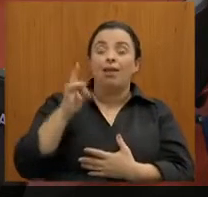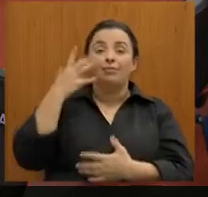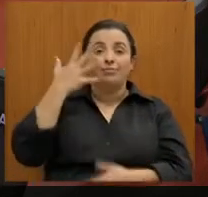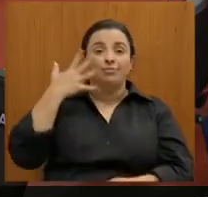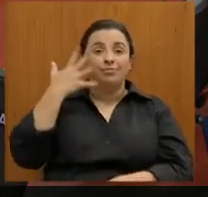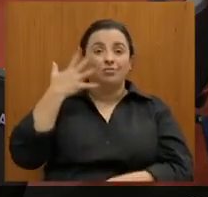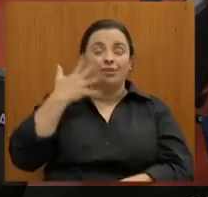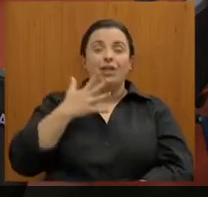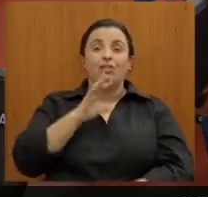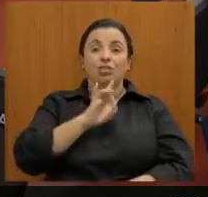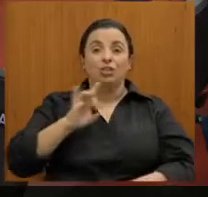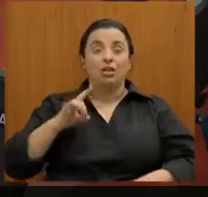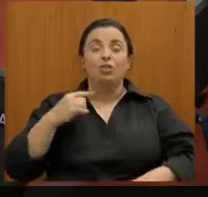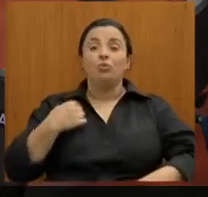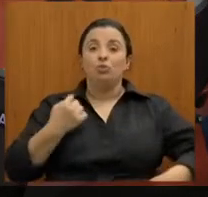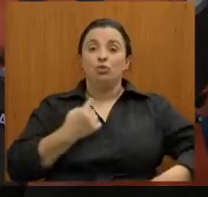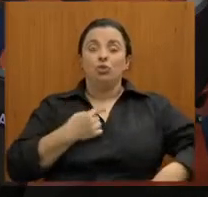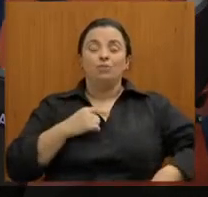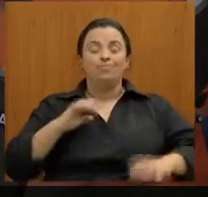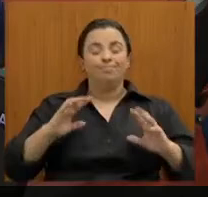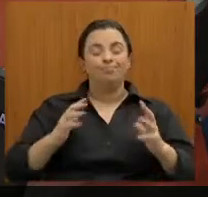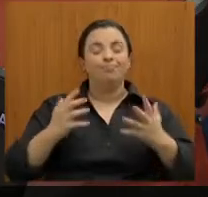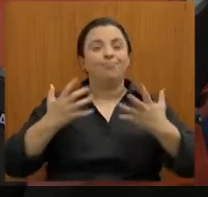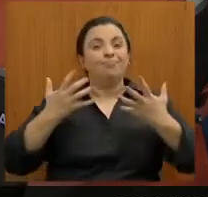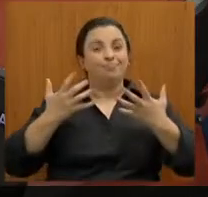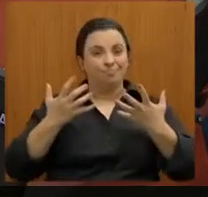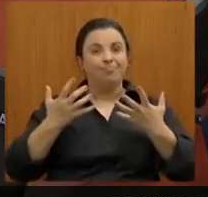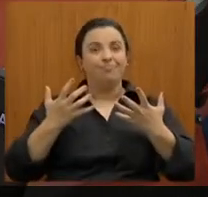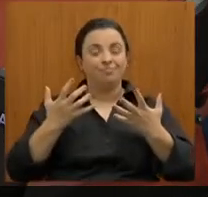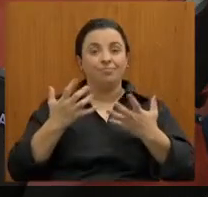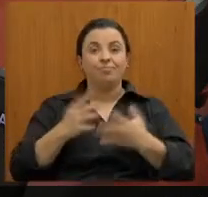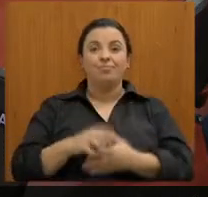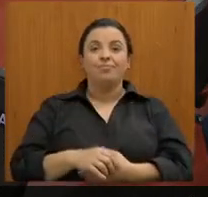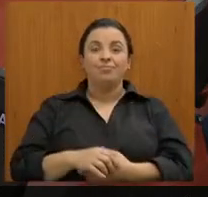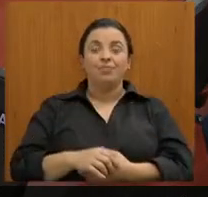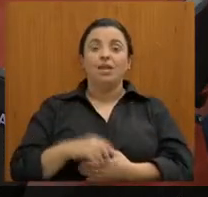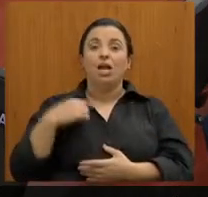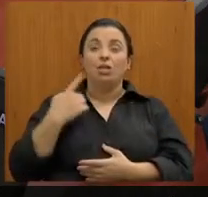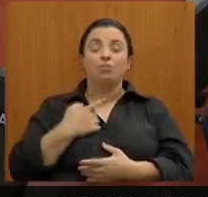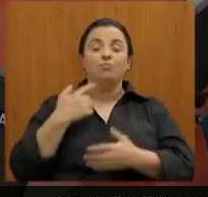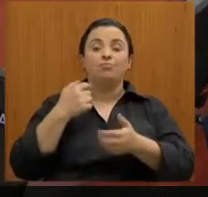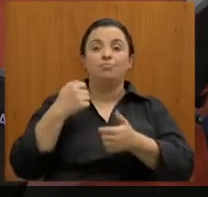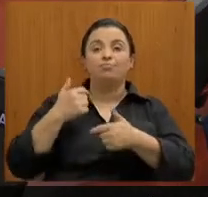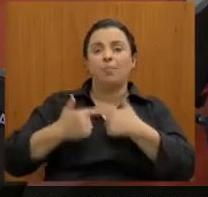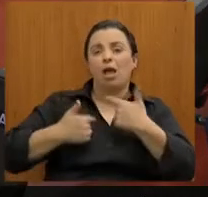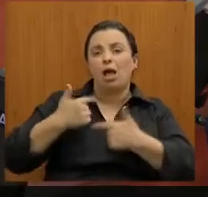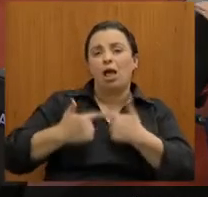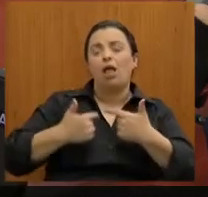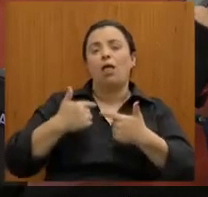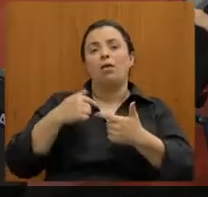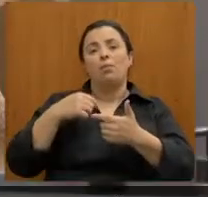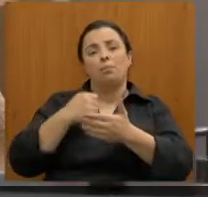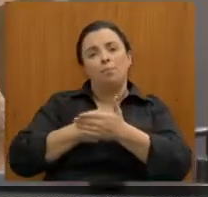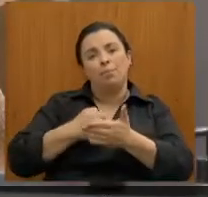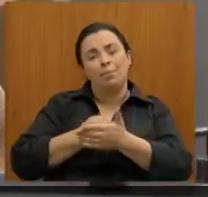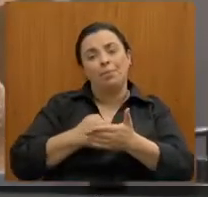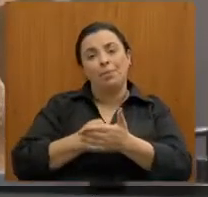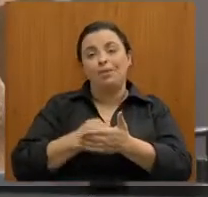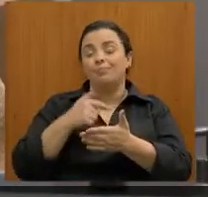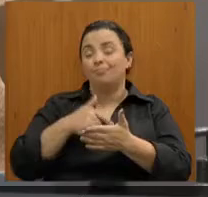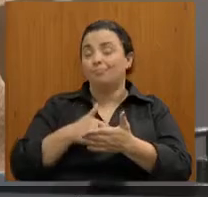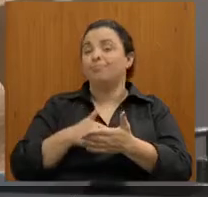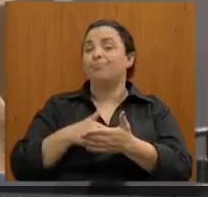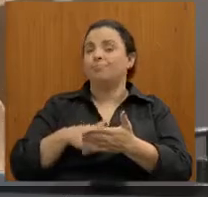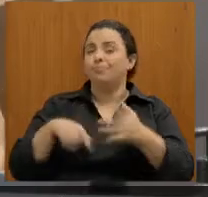de cada uma de nós foi enriquecedor e a nossa batalha é uma batalha muito árdua